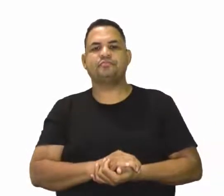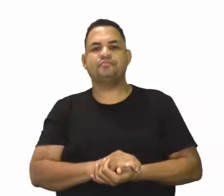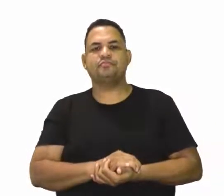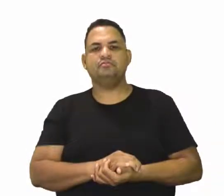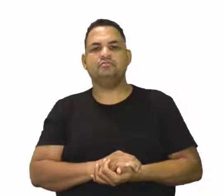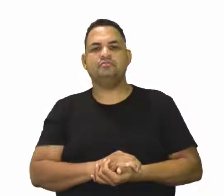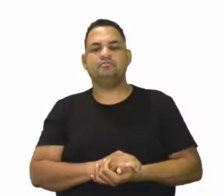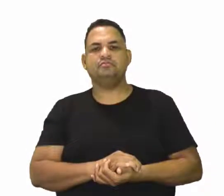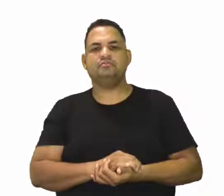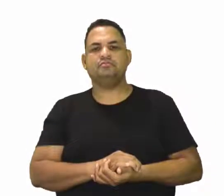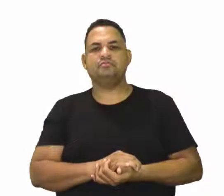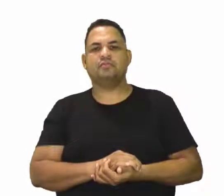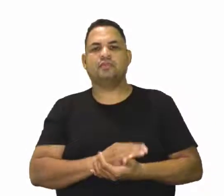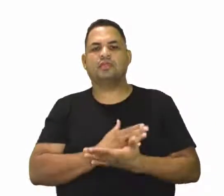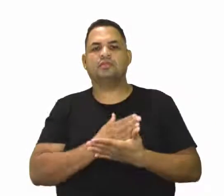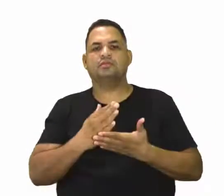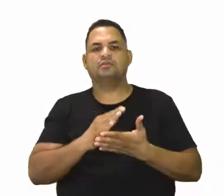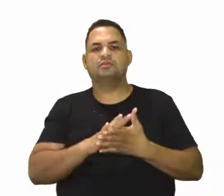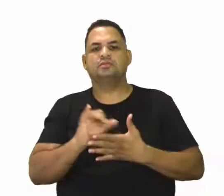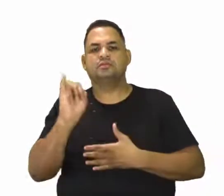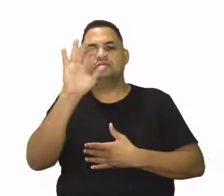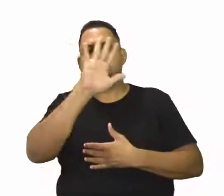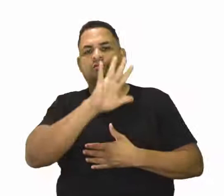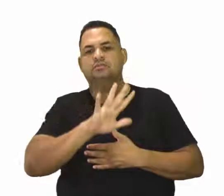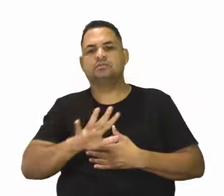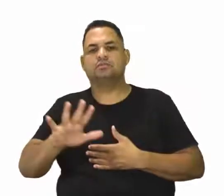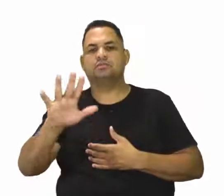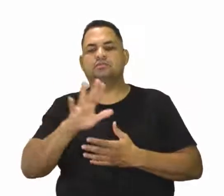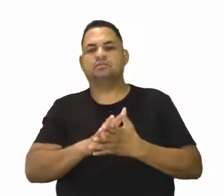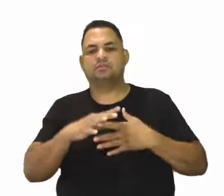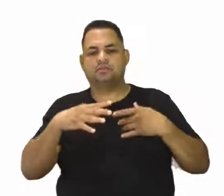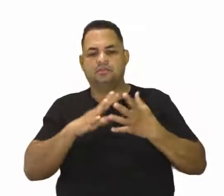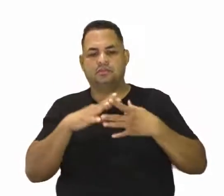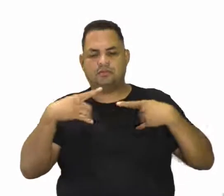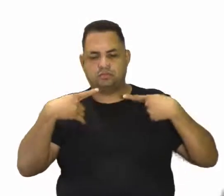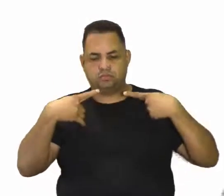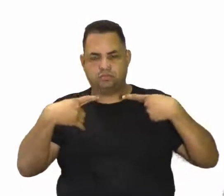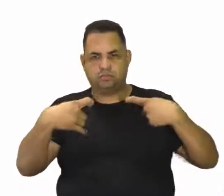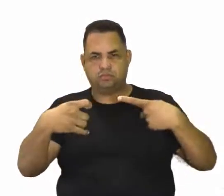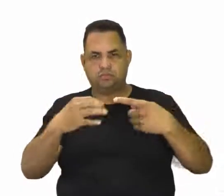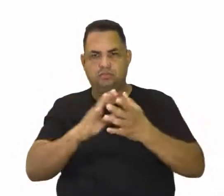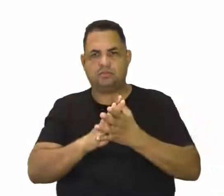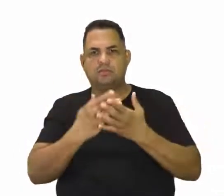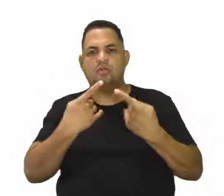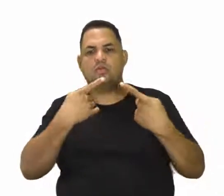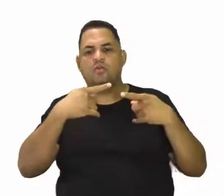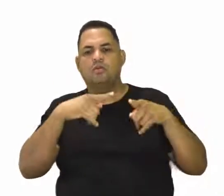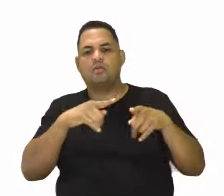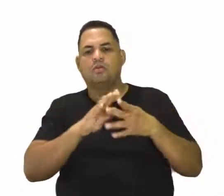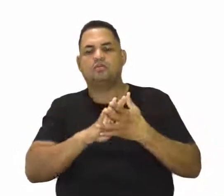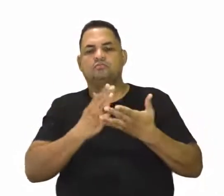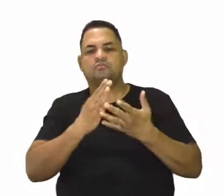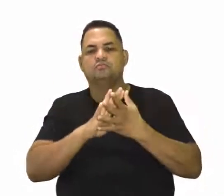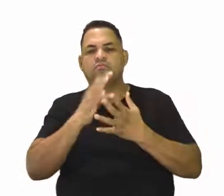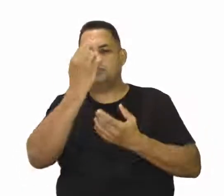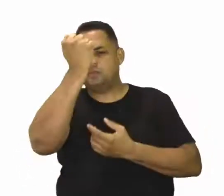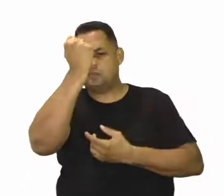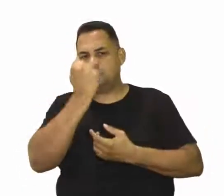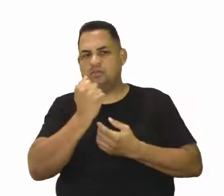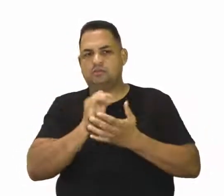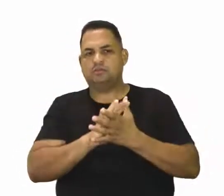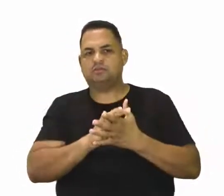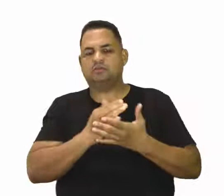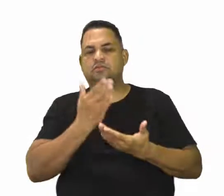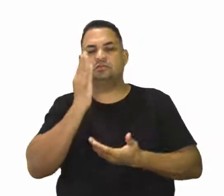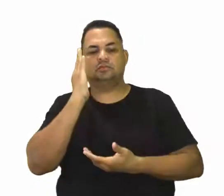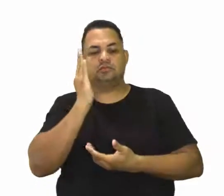bom começamos Então essa imagem a Guerra ao Terror e todo sabe